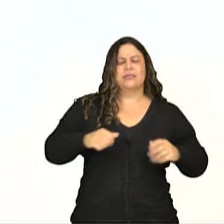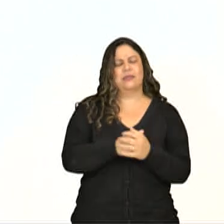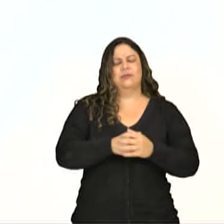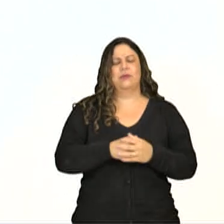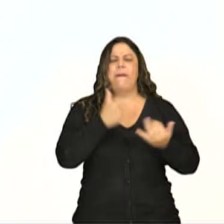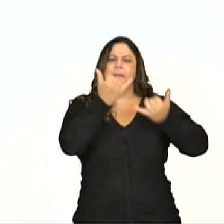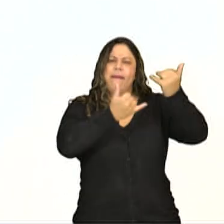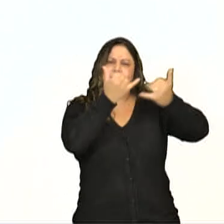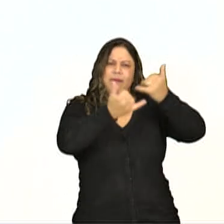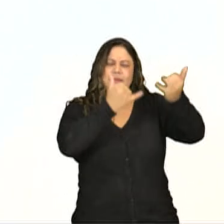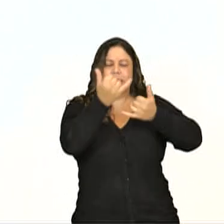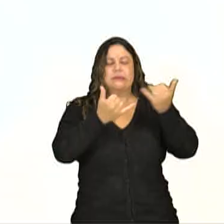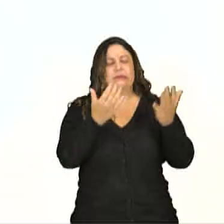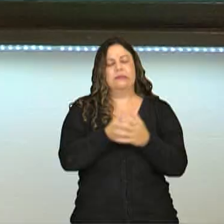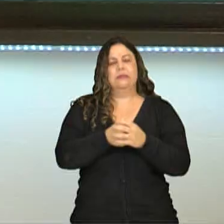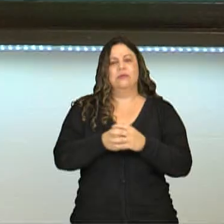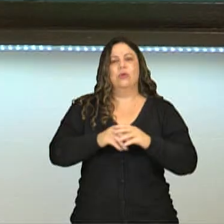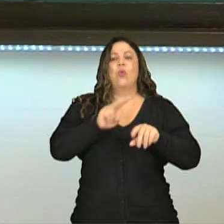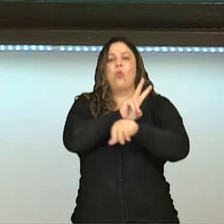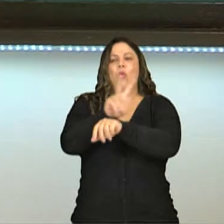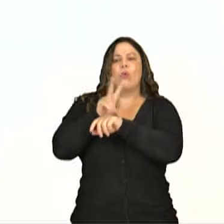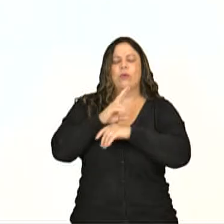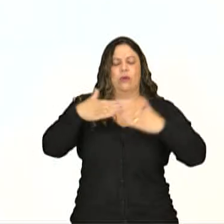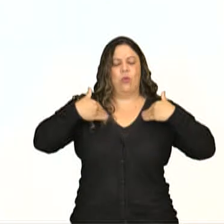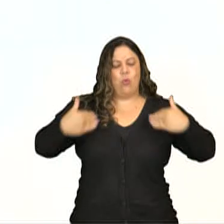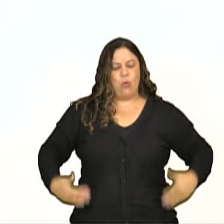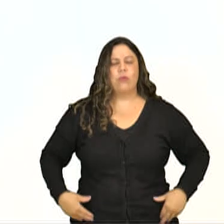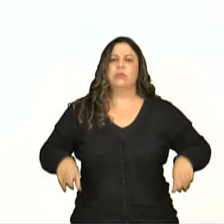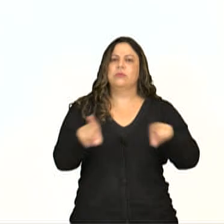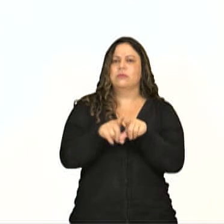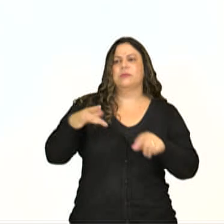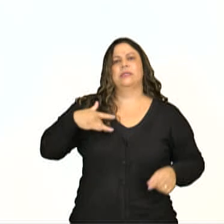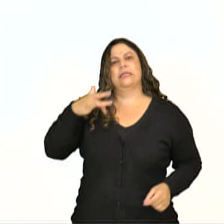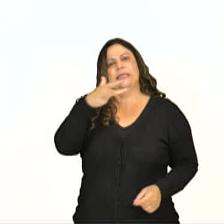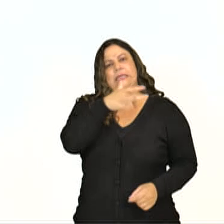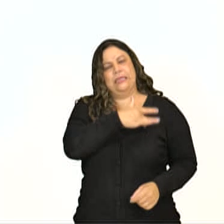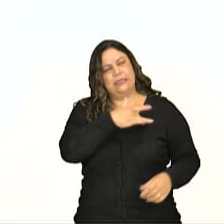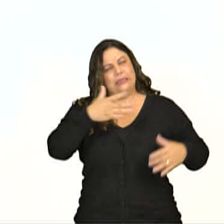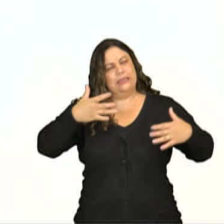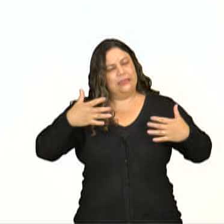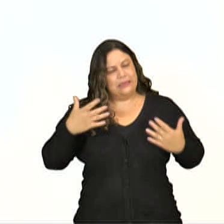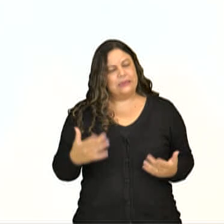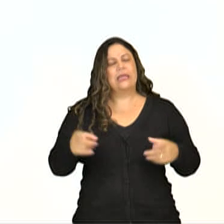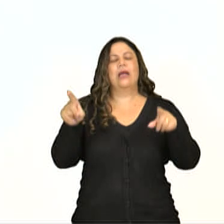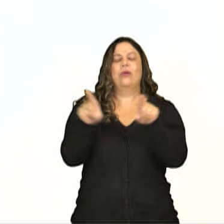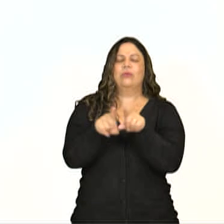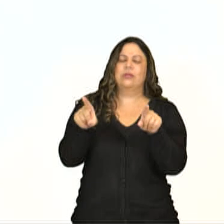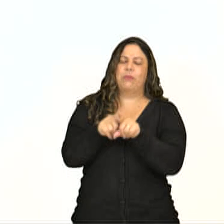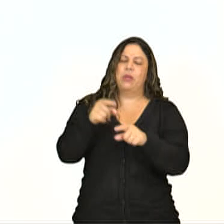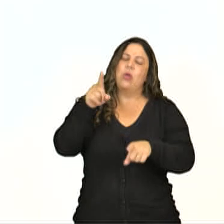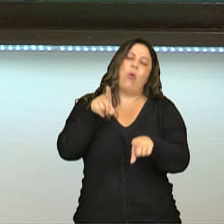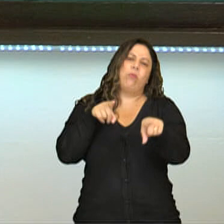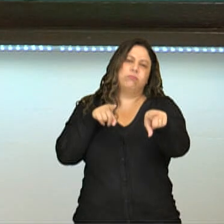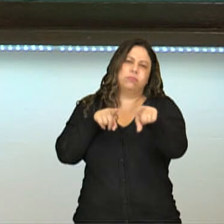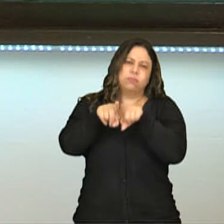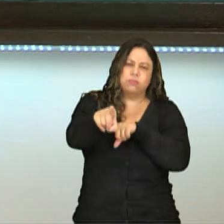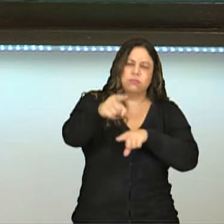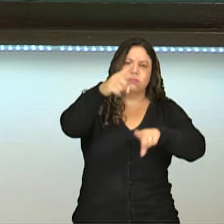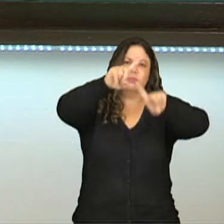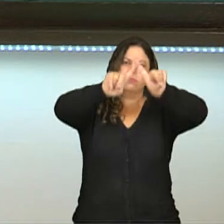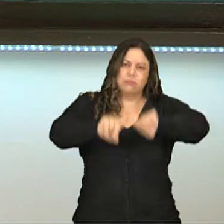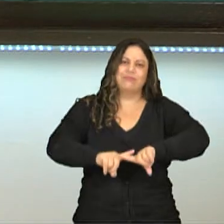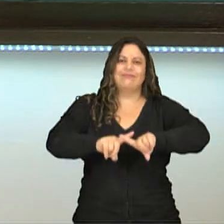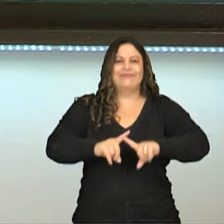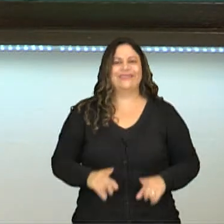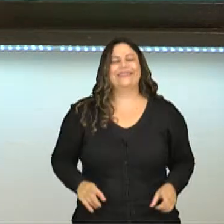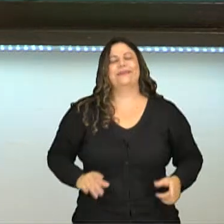recreação, manutenção do condicionamento corporal e da saúde e também ou da competição. Então, quando a